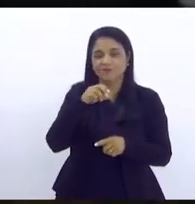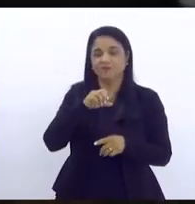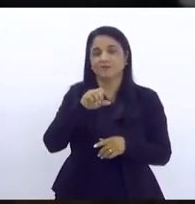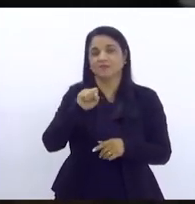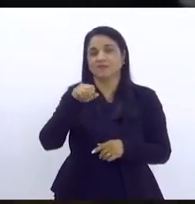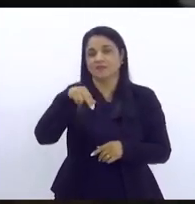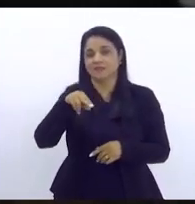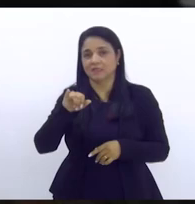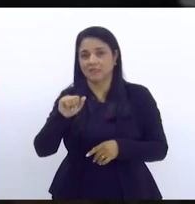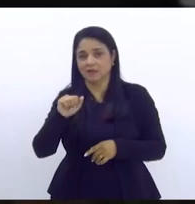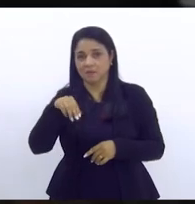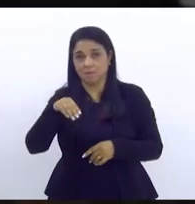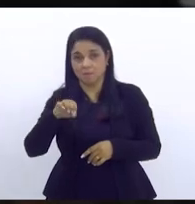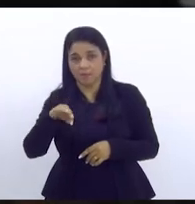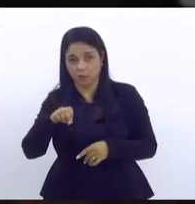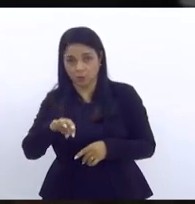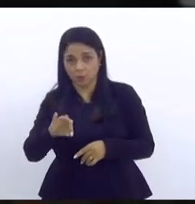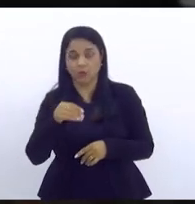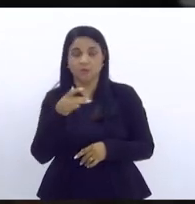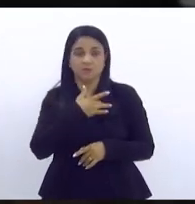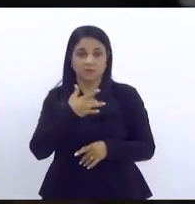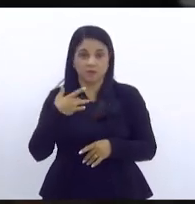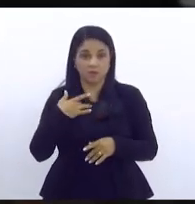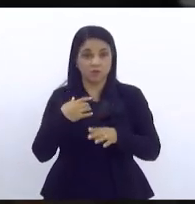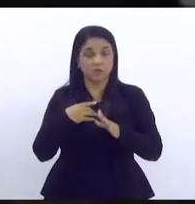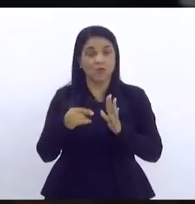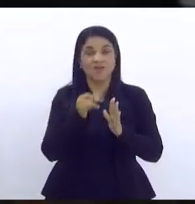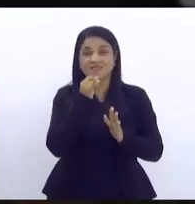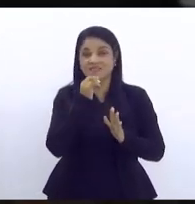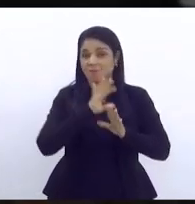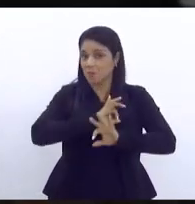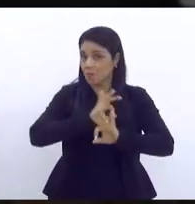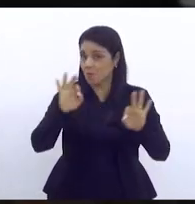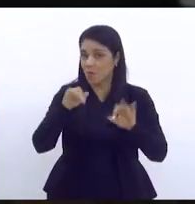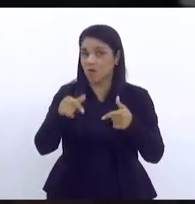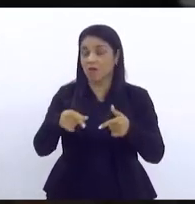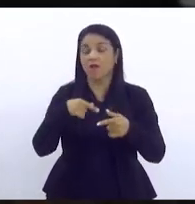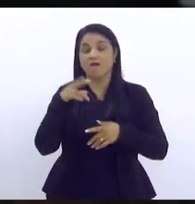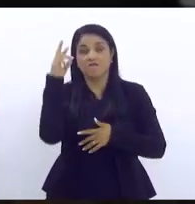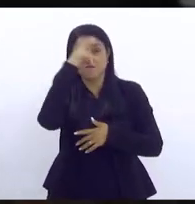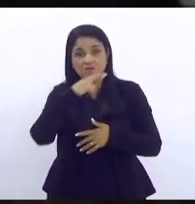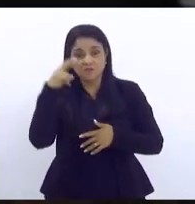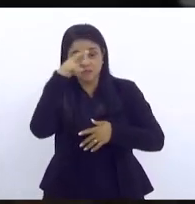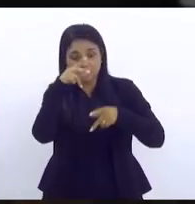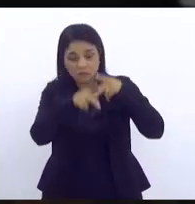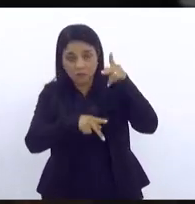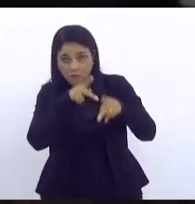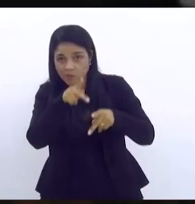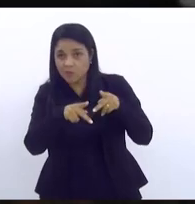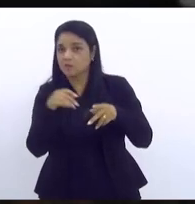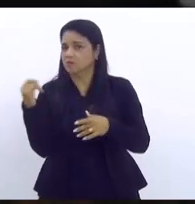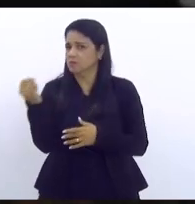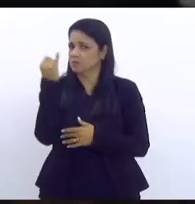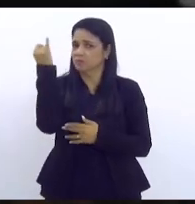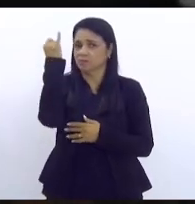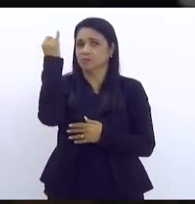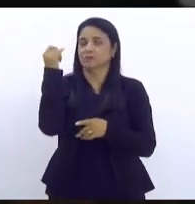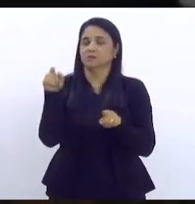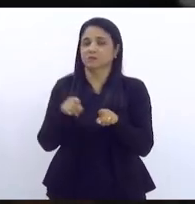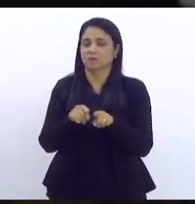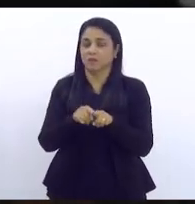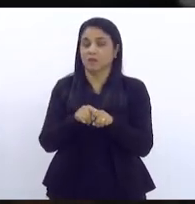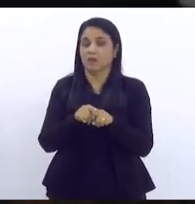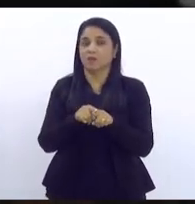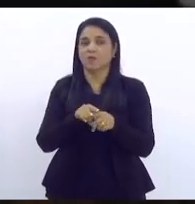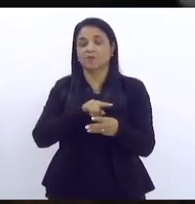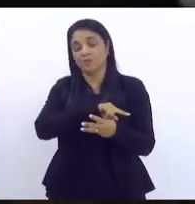saúde que tá aqui hoje é um ótimo exemplo do quanto que a fiscalização popular é importante um outro Pilar